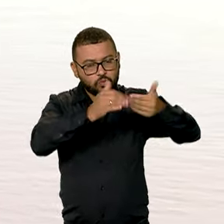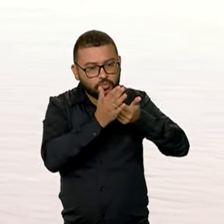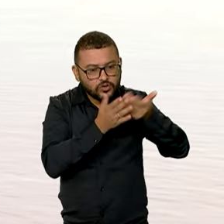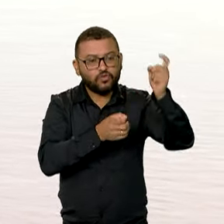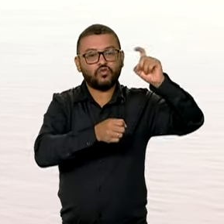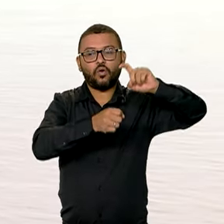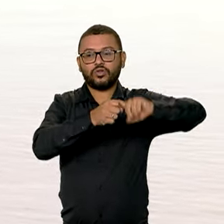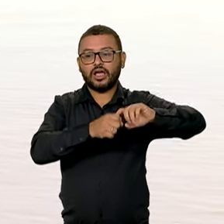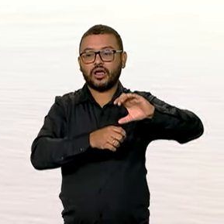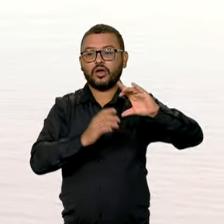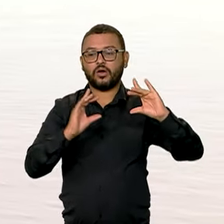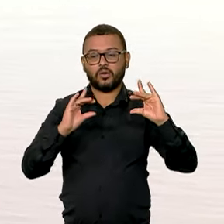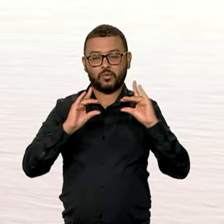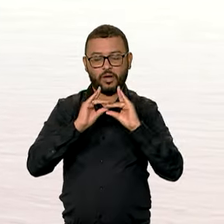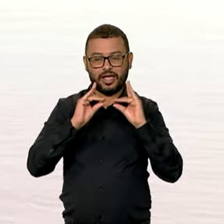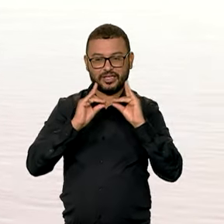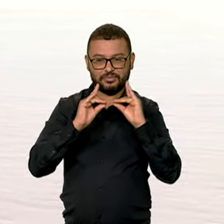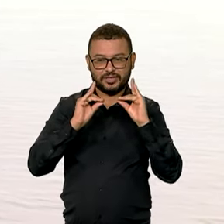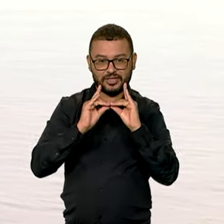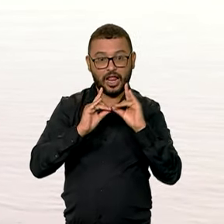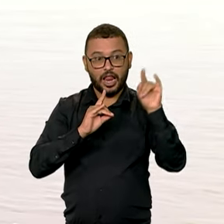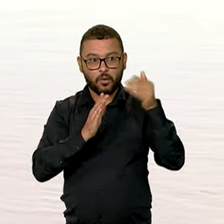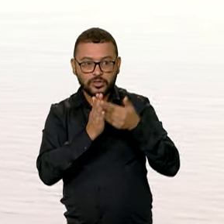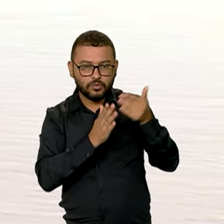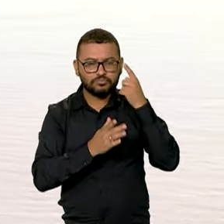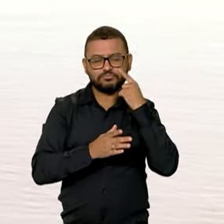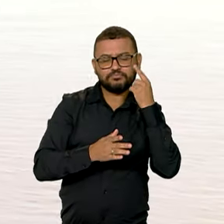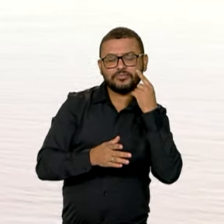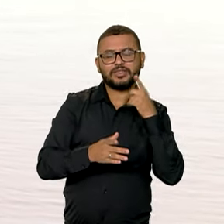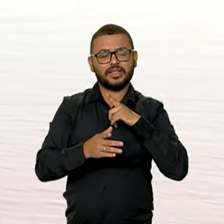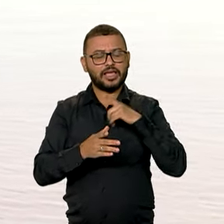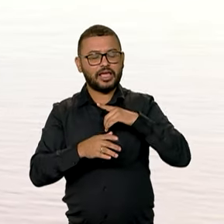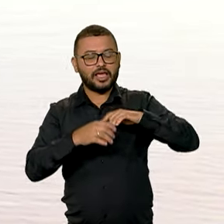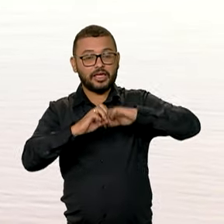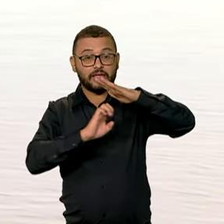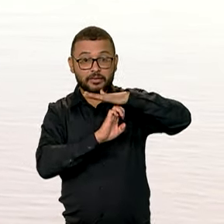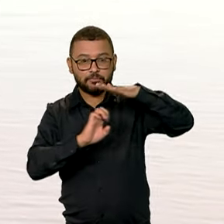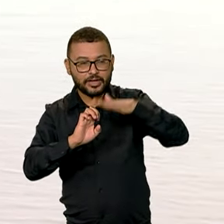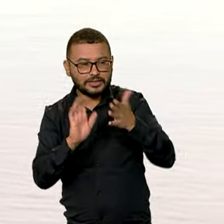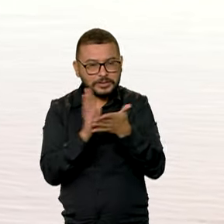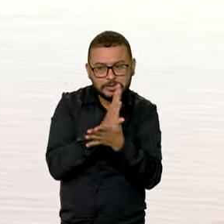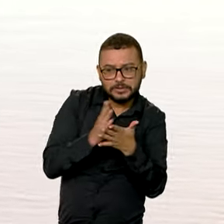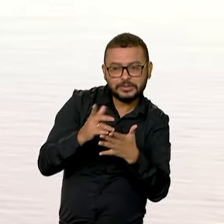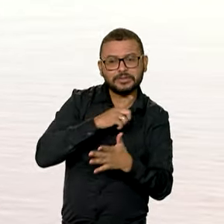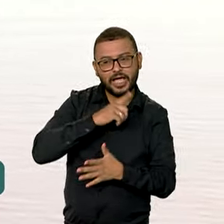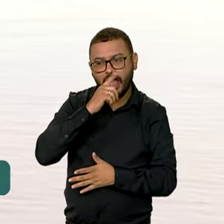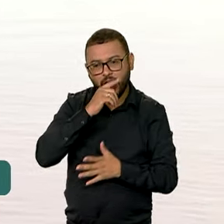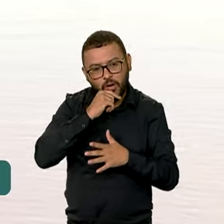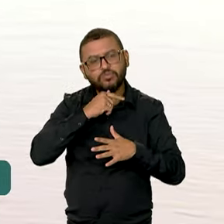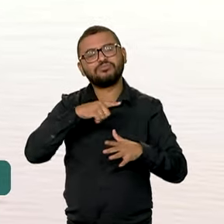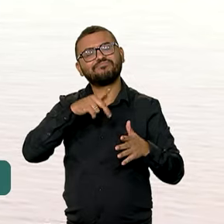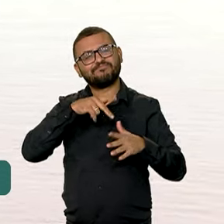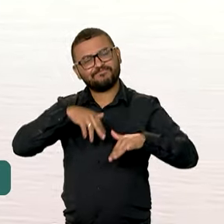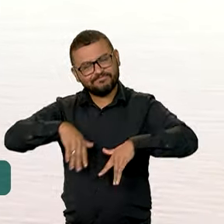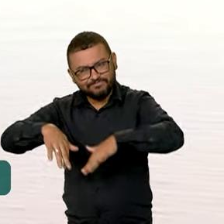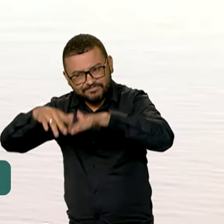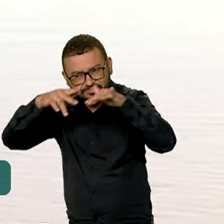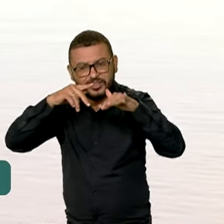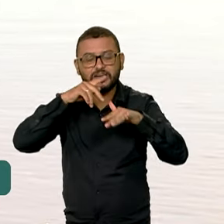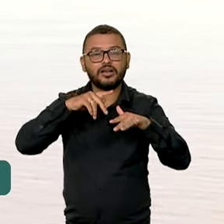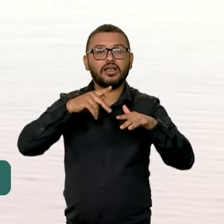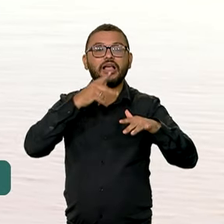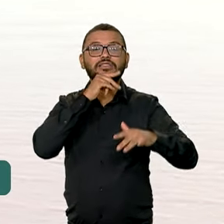de semana. Segundo a empresa pública de transporte e circulação, há pontos alagados na cidade. Na usina